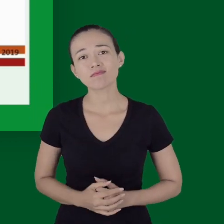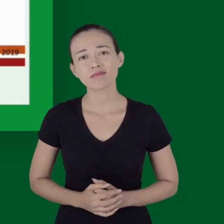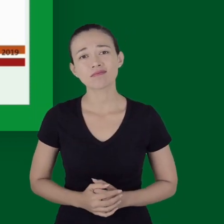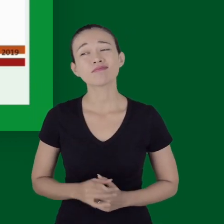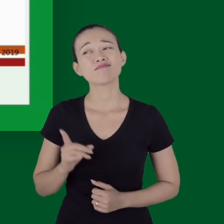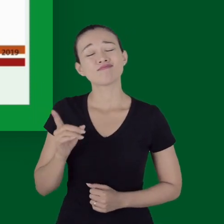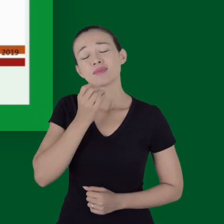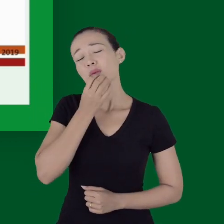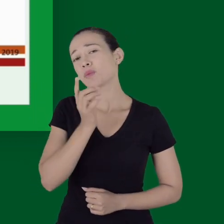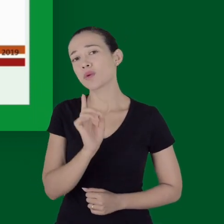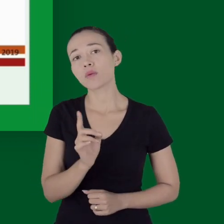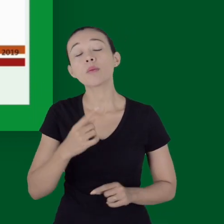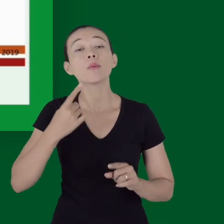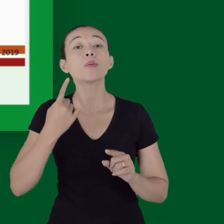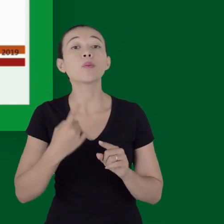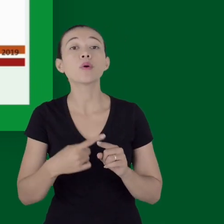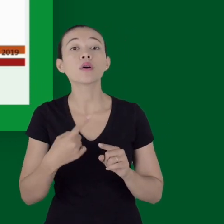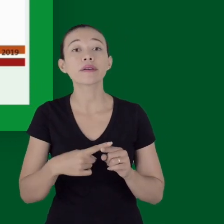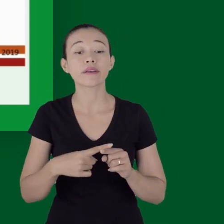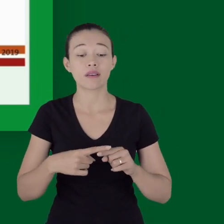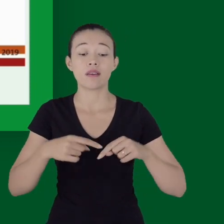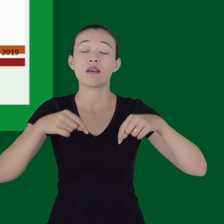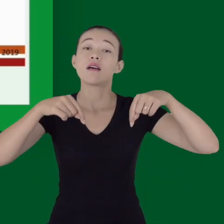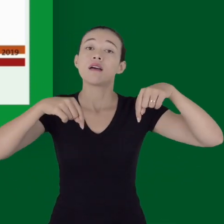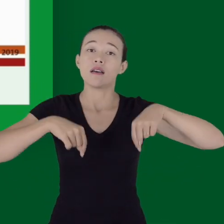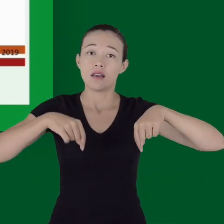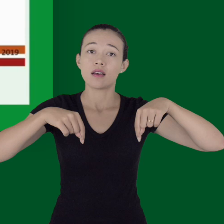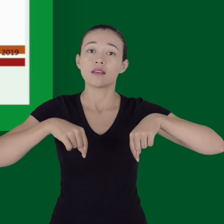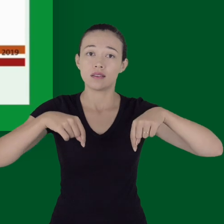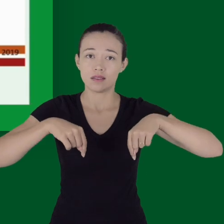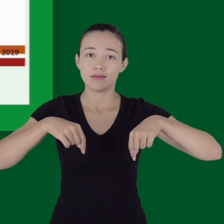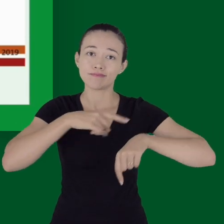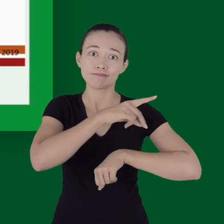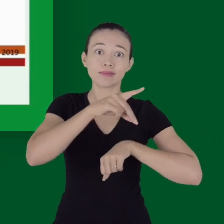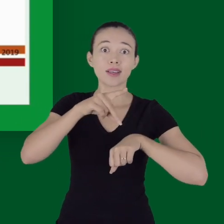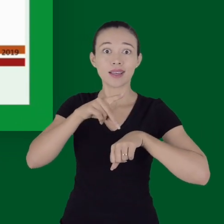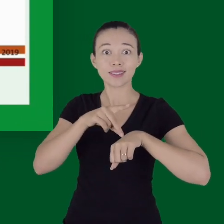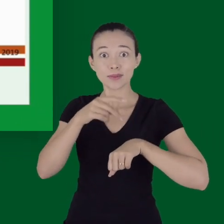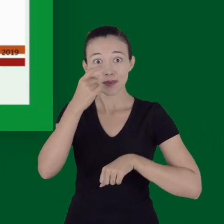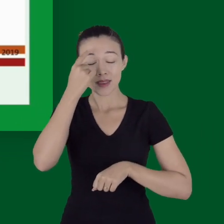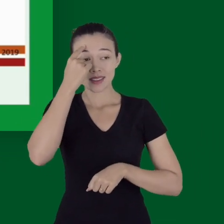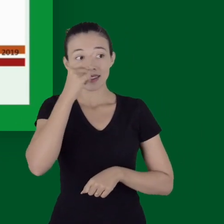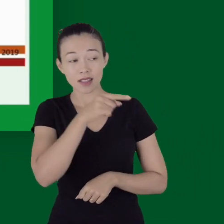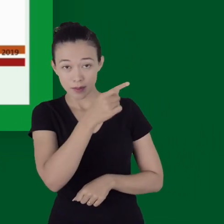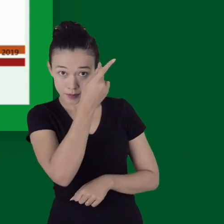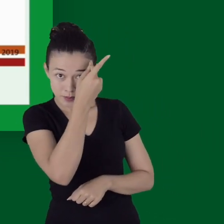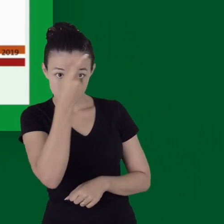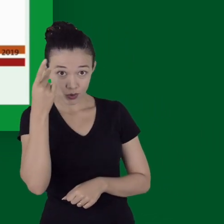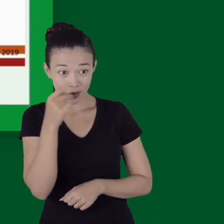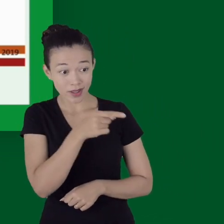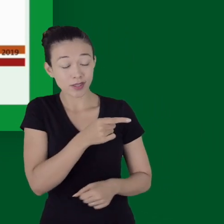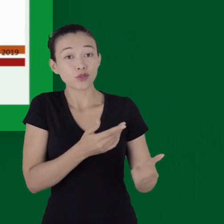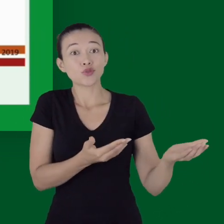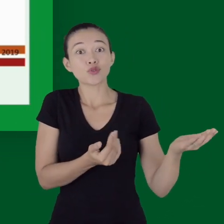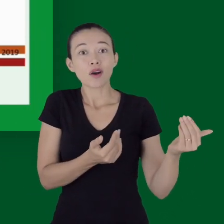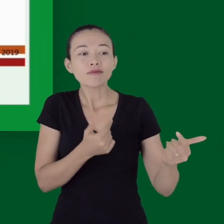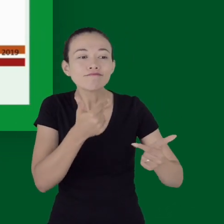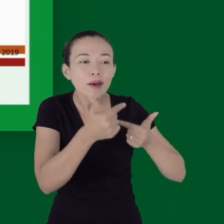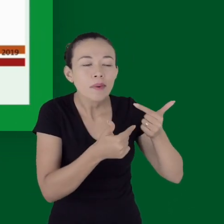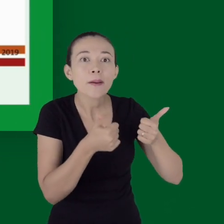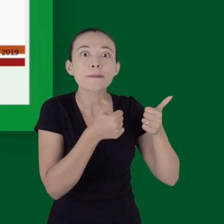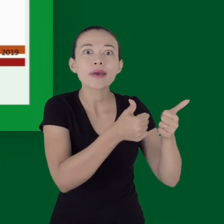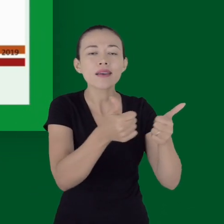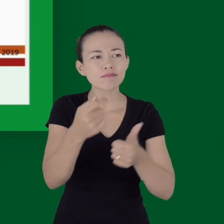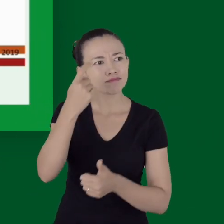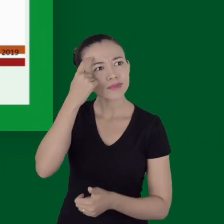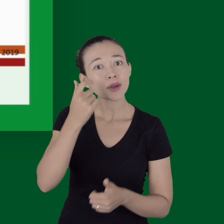o que, se a gente pensar para o país, isso é uma coisa muito desastrosa, né? Porque a gente está tendo uma mortalidade de jovens numa faixa etária